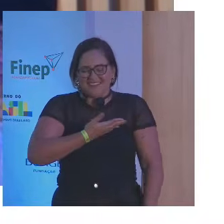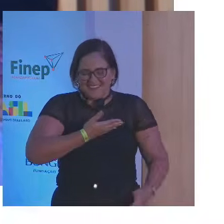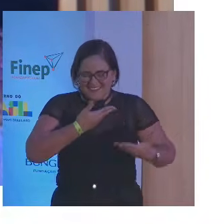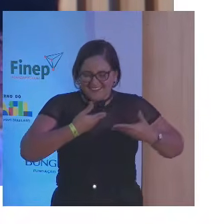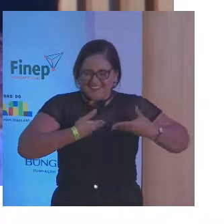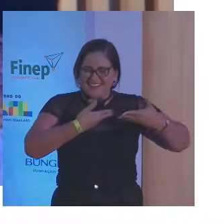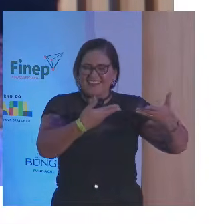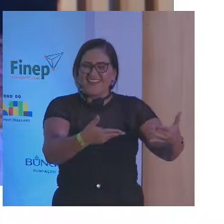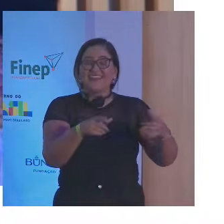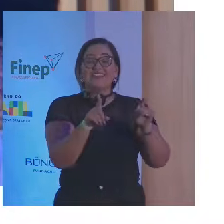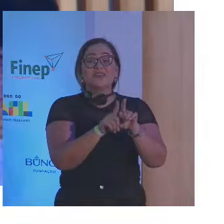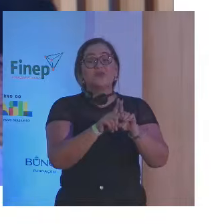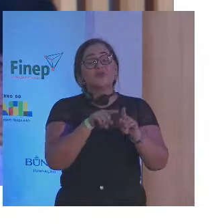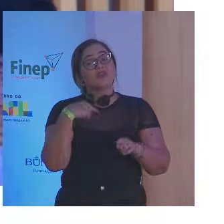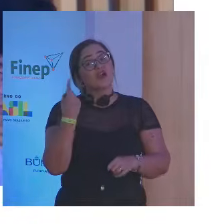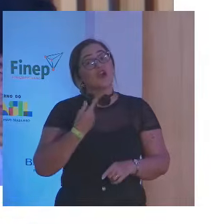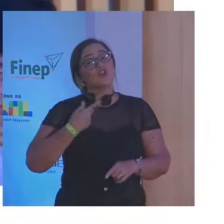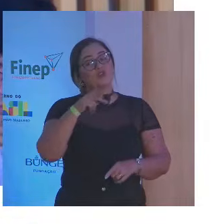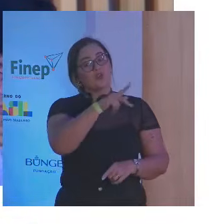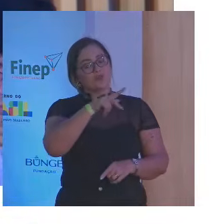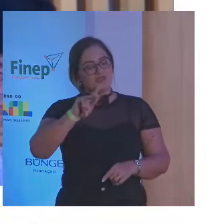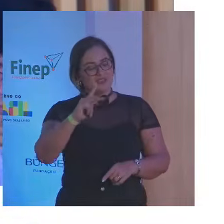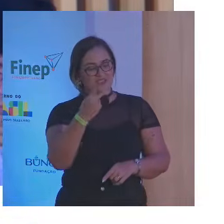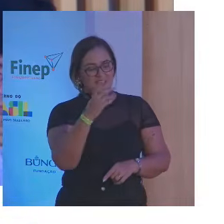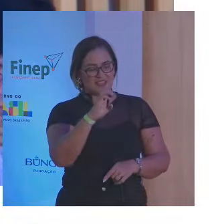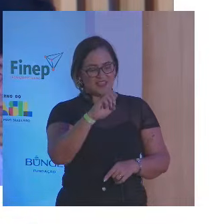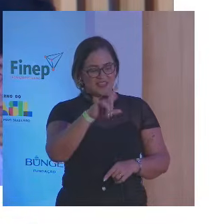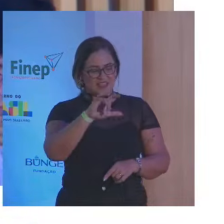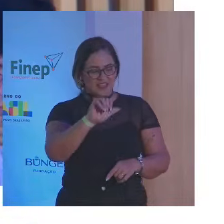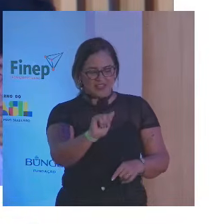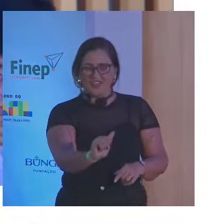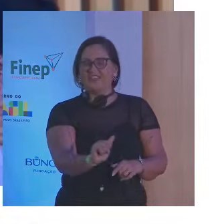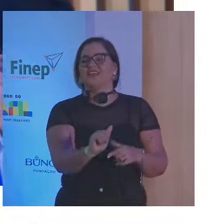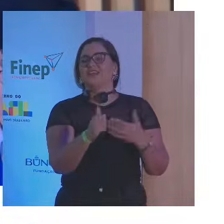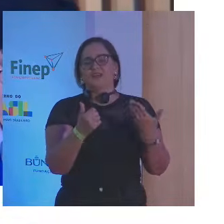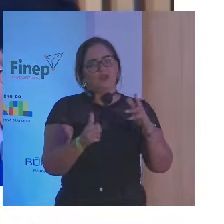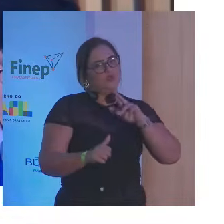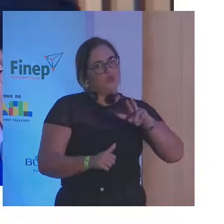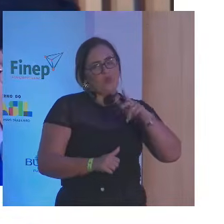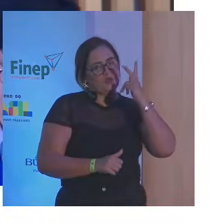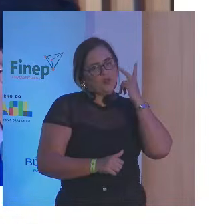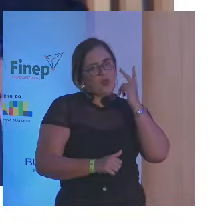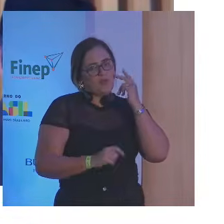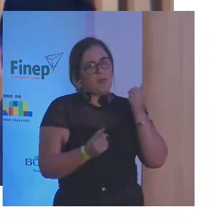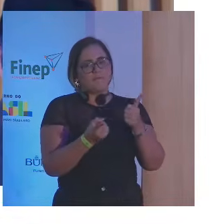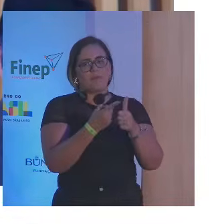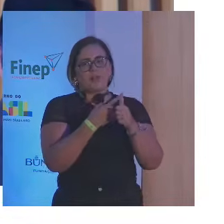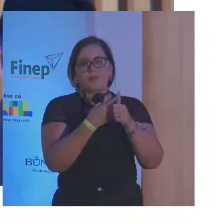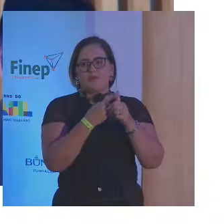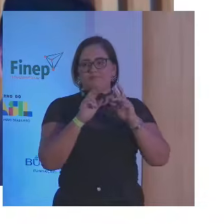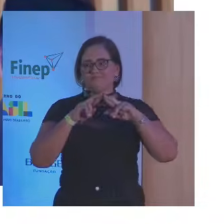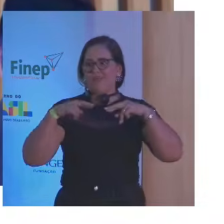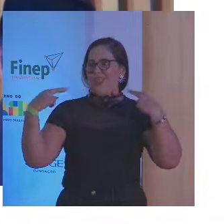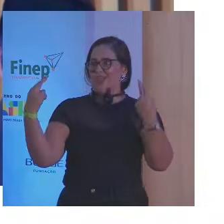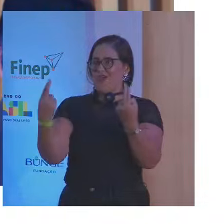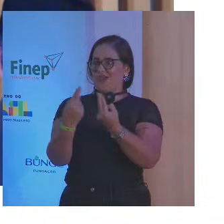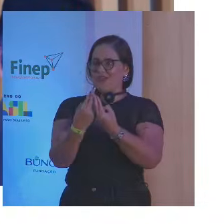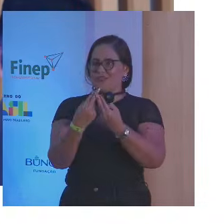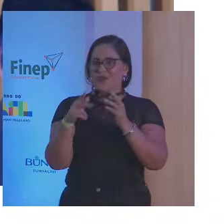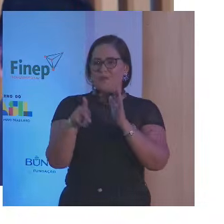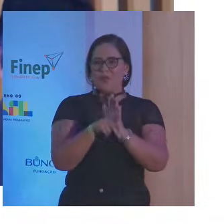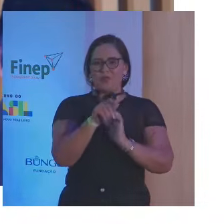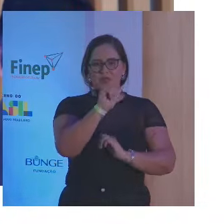convite e também à nossa presidente, Helena Nader, porque não é muito comum Primeiro, a gente tem uma reunião magna da